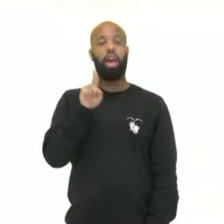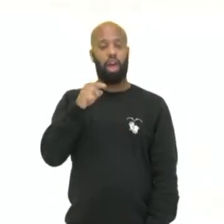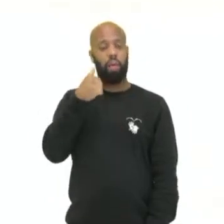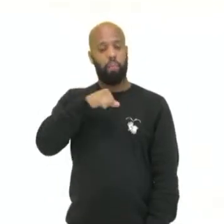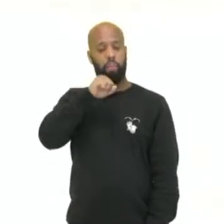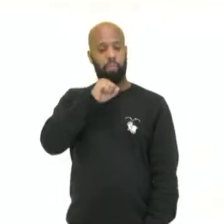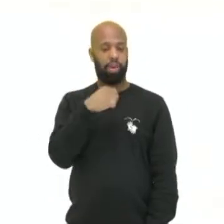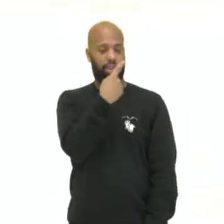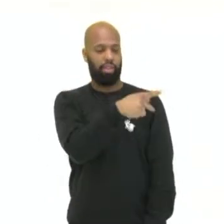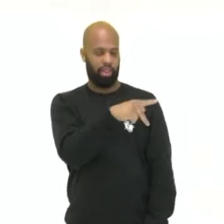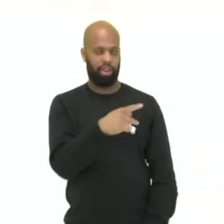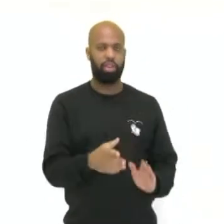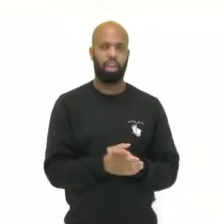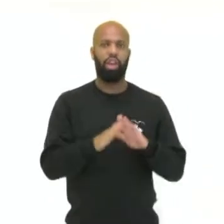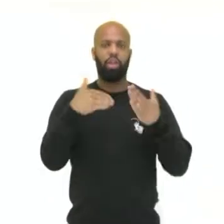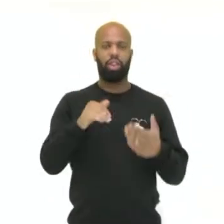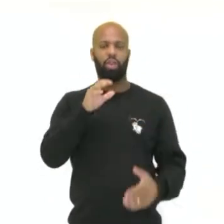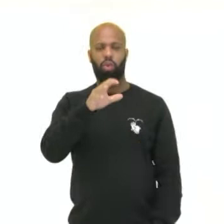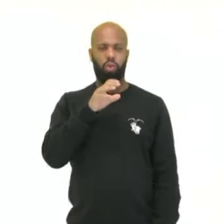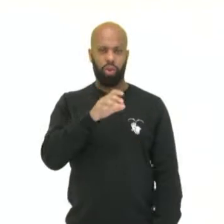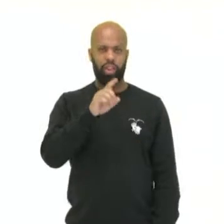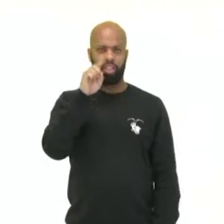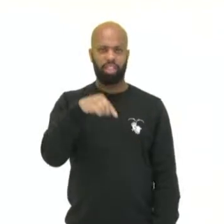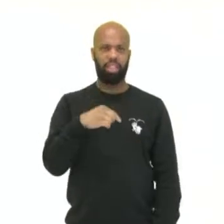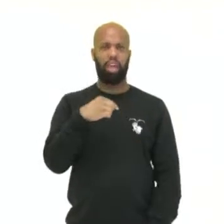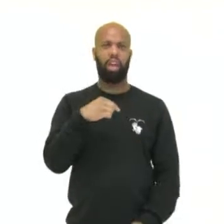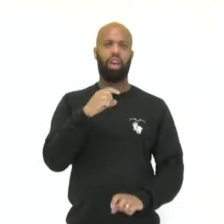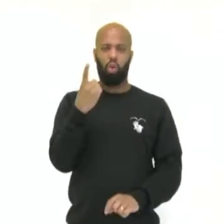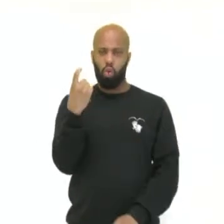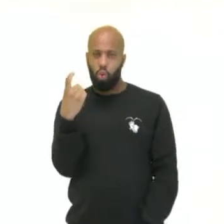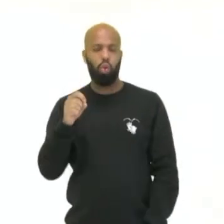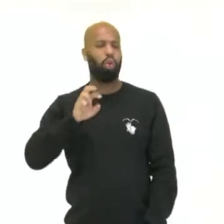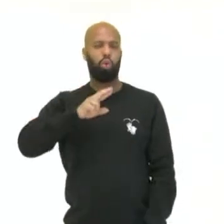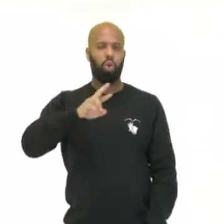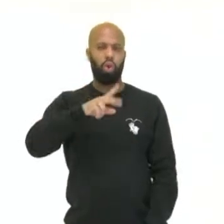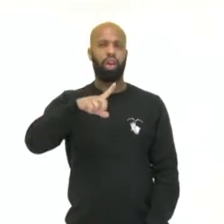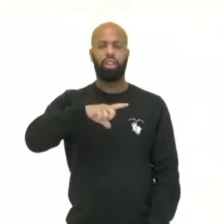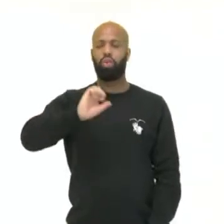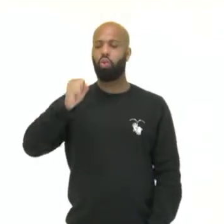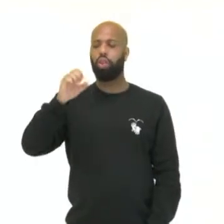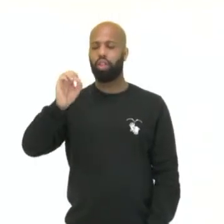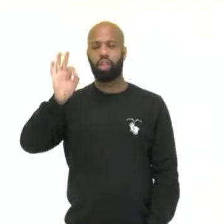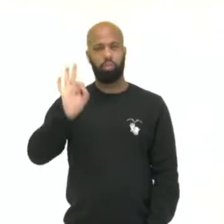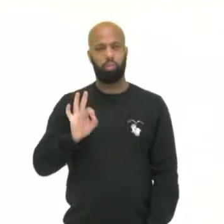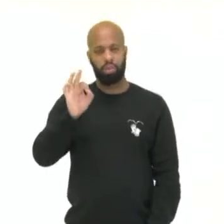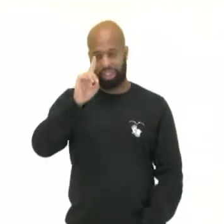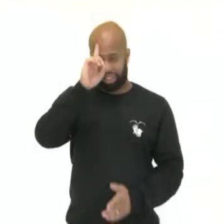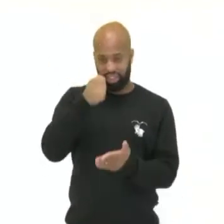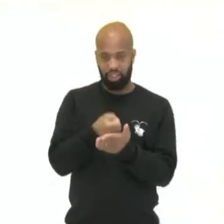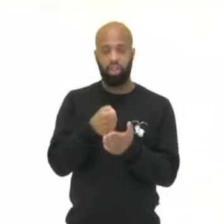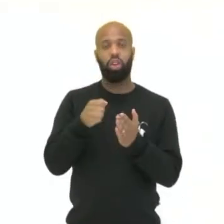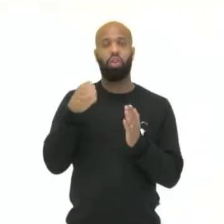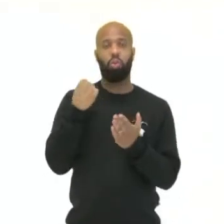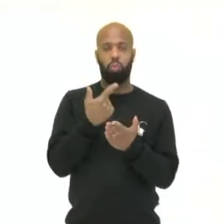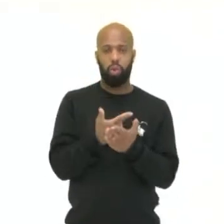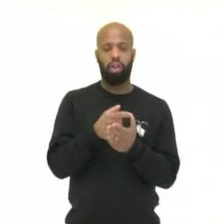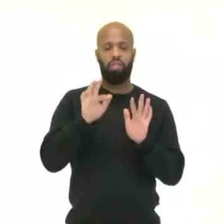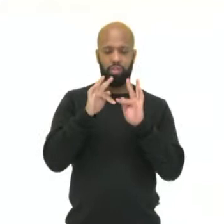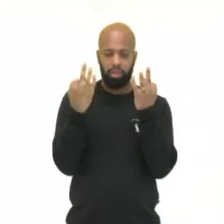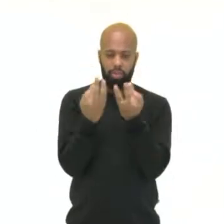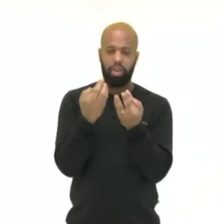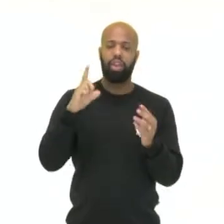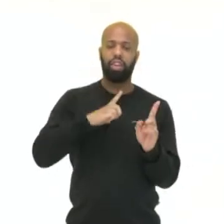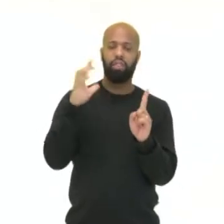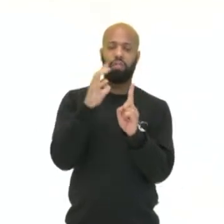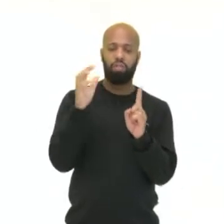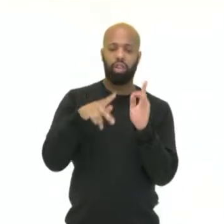Joaquim. O caso não é exceção. 80% das decisões de compra das famílias são influenciadas